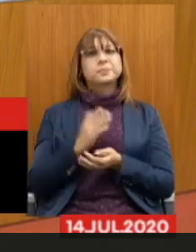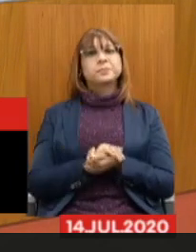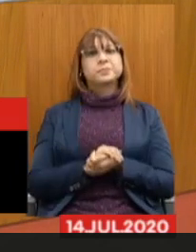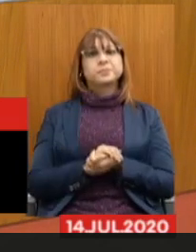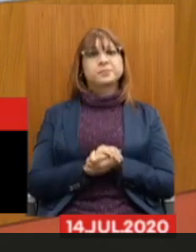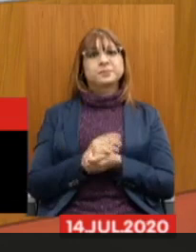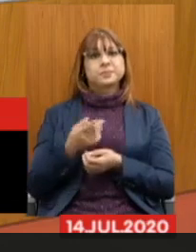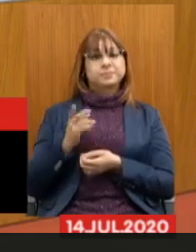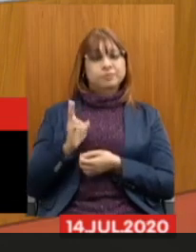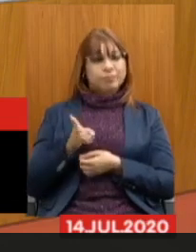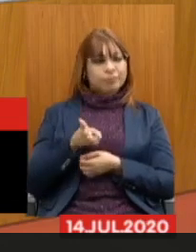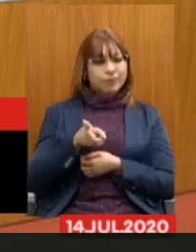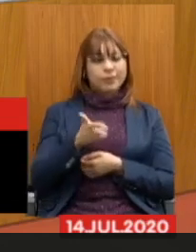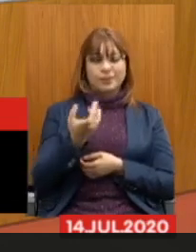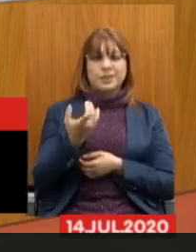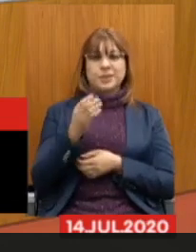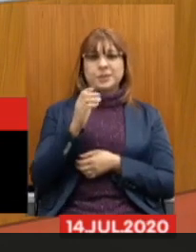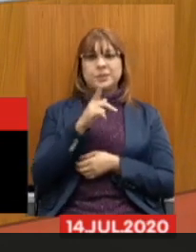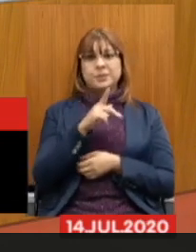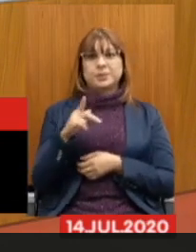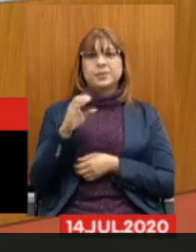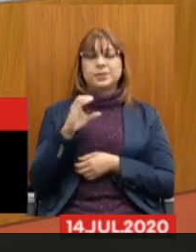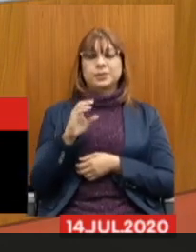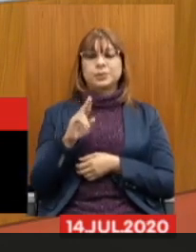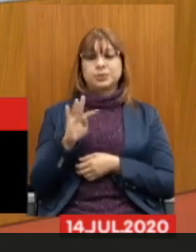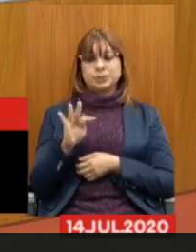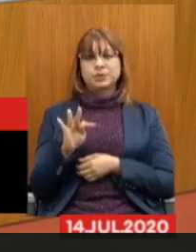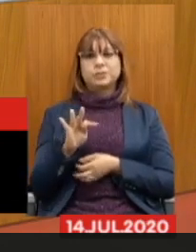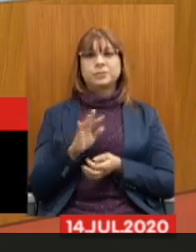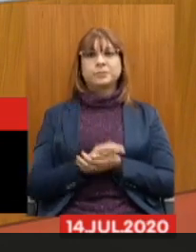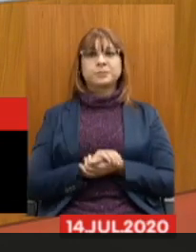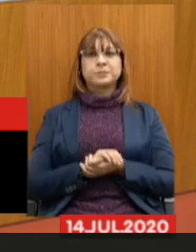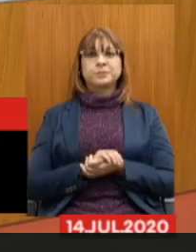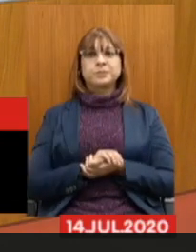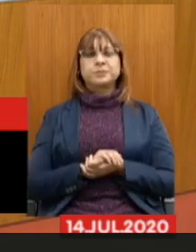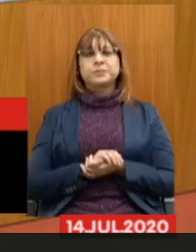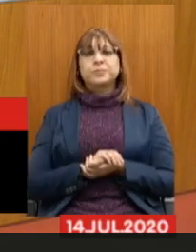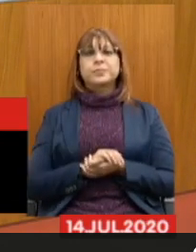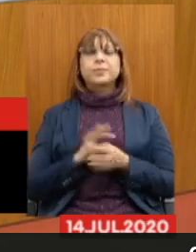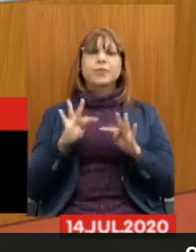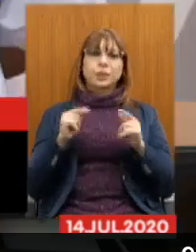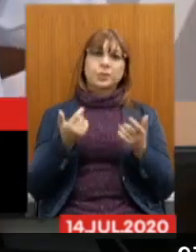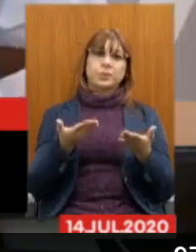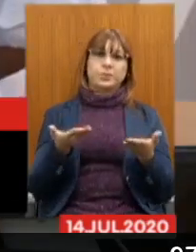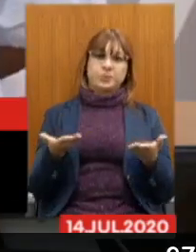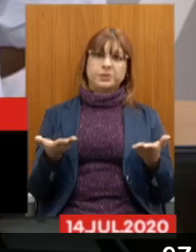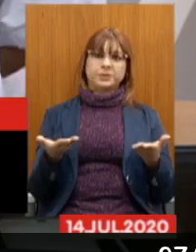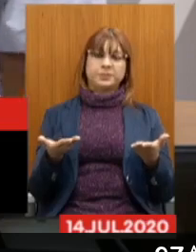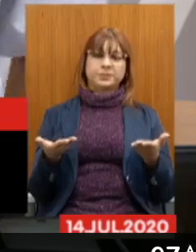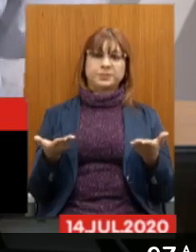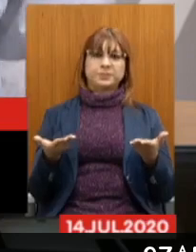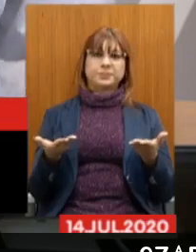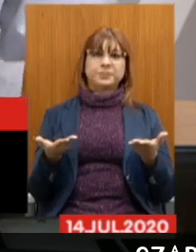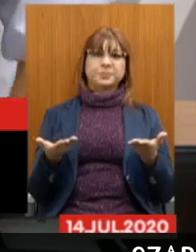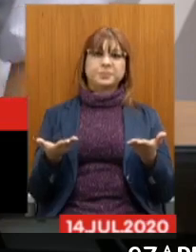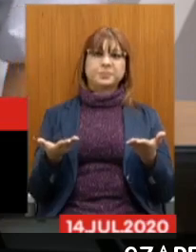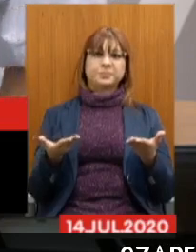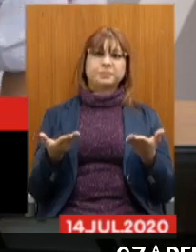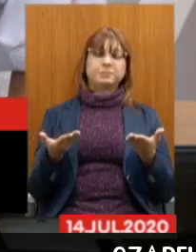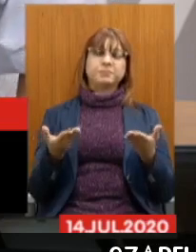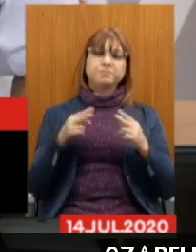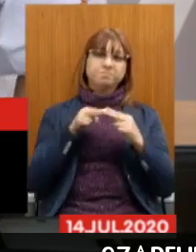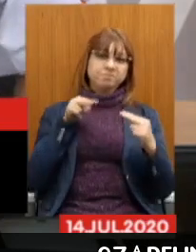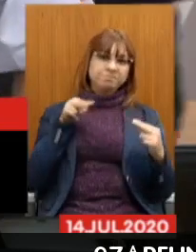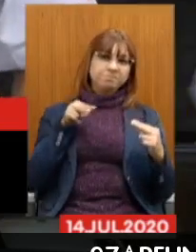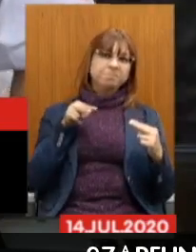né? Trago um abraço sindicato dos enfermeiros. A todos que estão nos acompanhando remotamente,